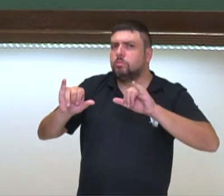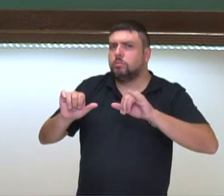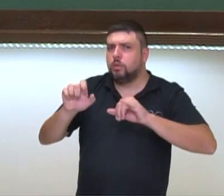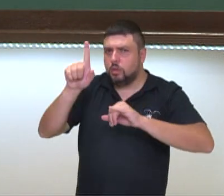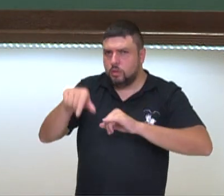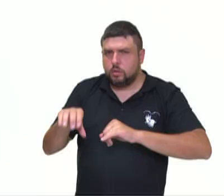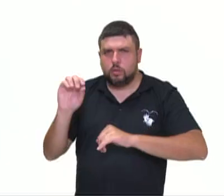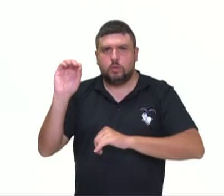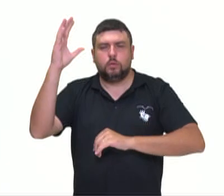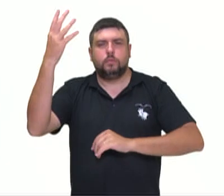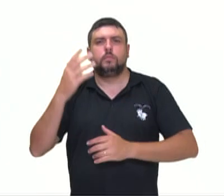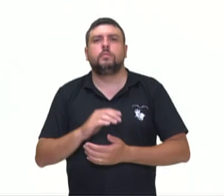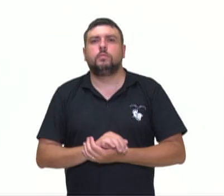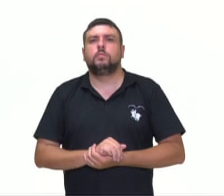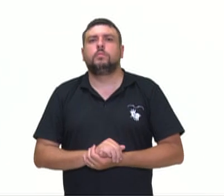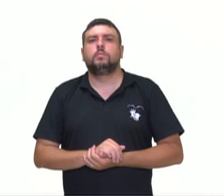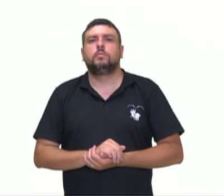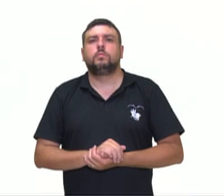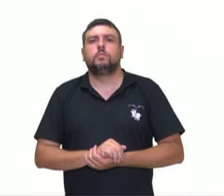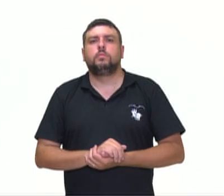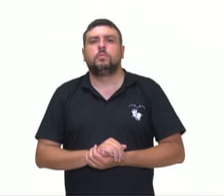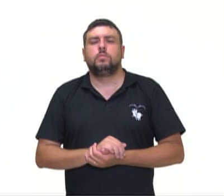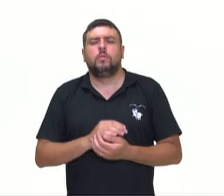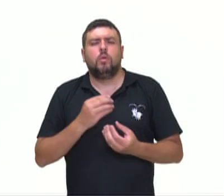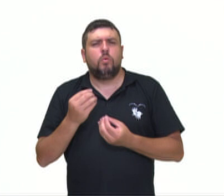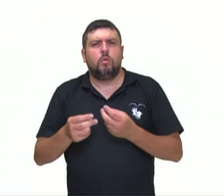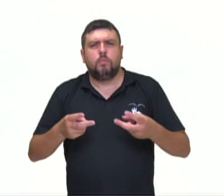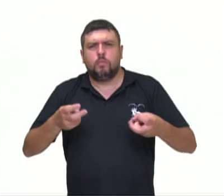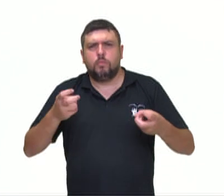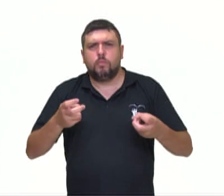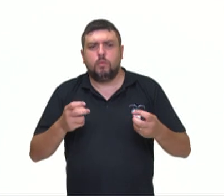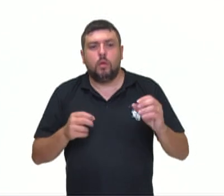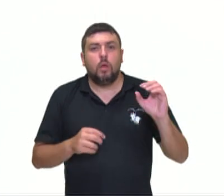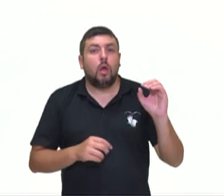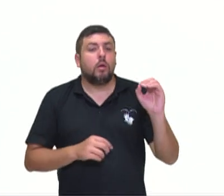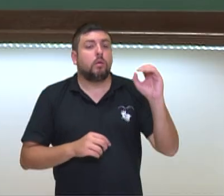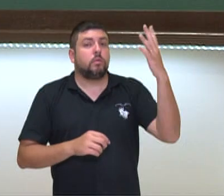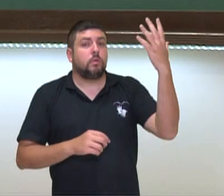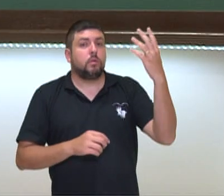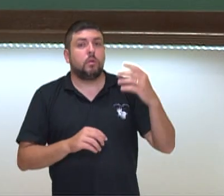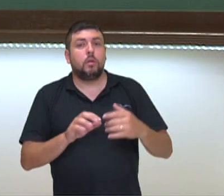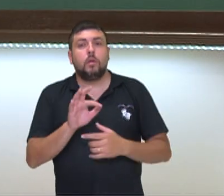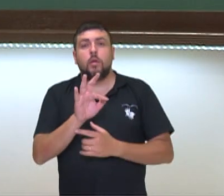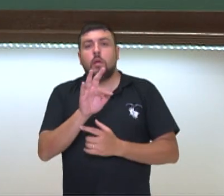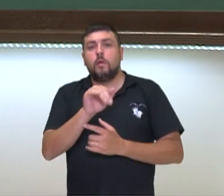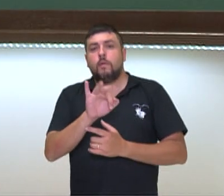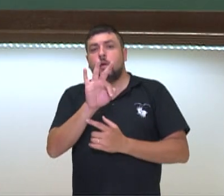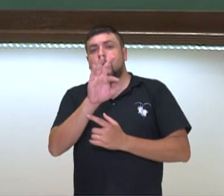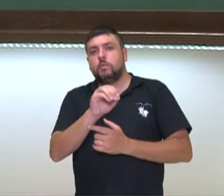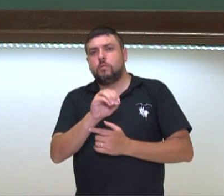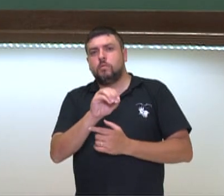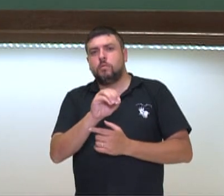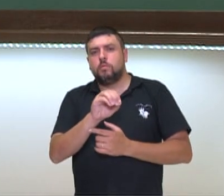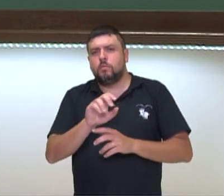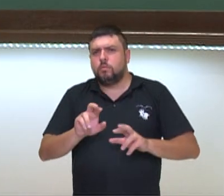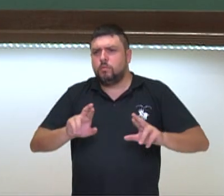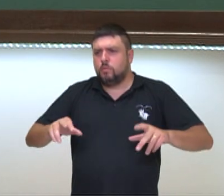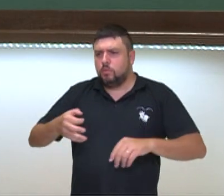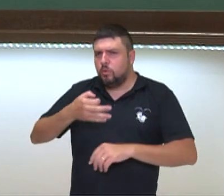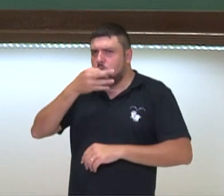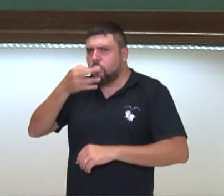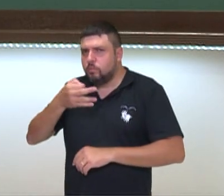acontecimento. Como distinguir um fato de uma opinião? Então, fato é aquilo que realmente